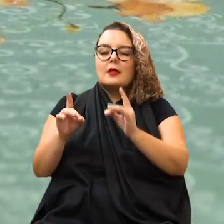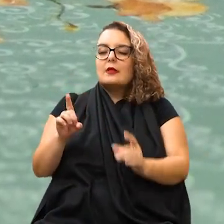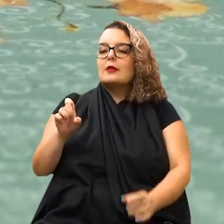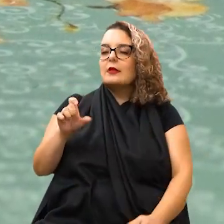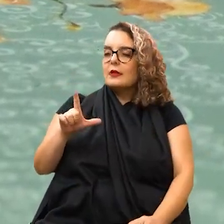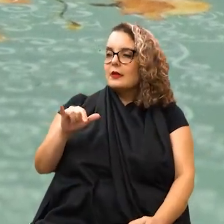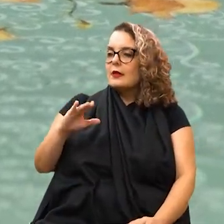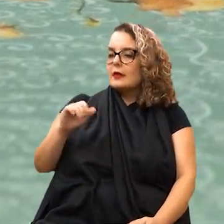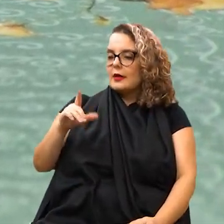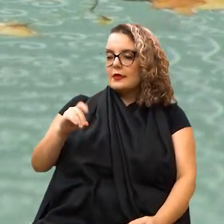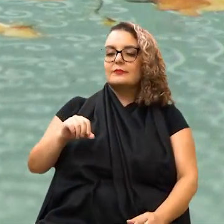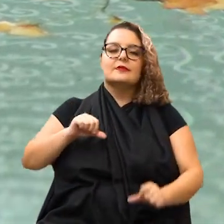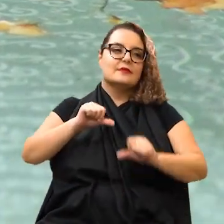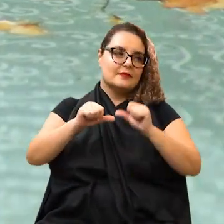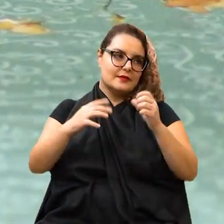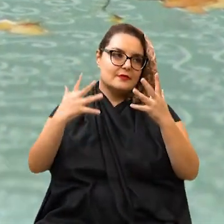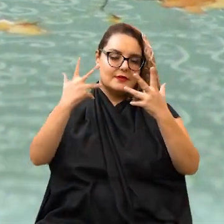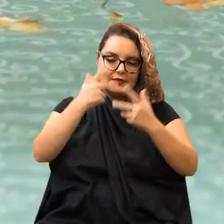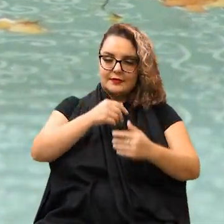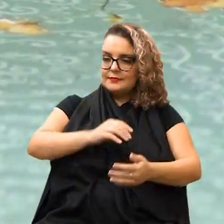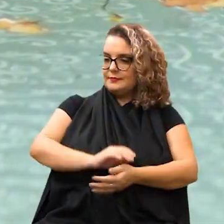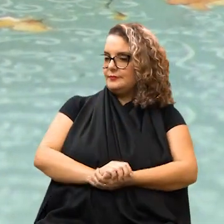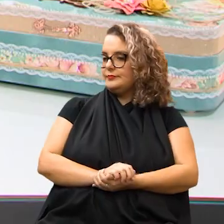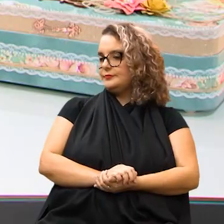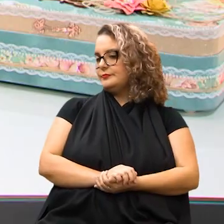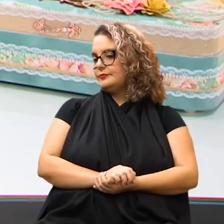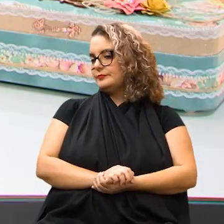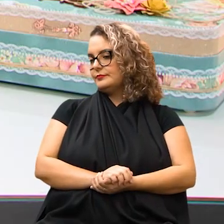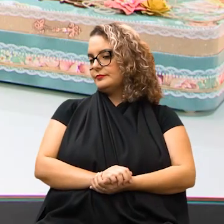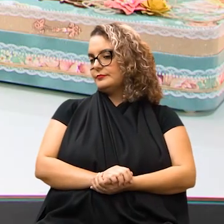ficando linda, né?